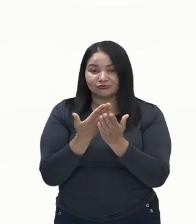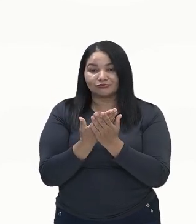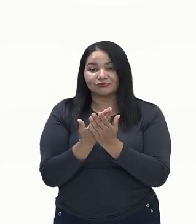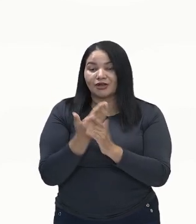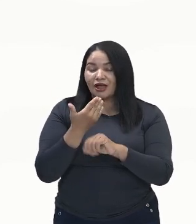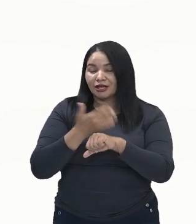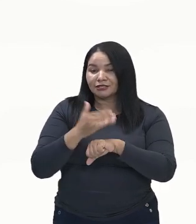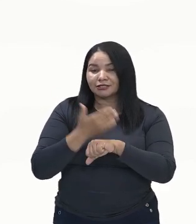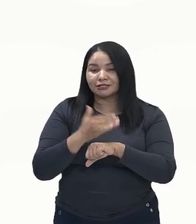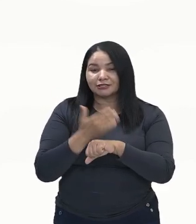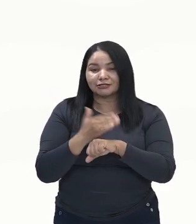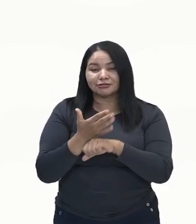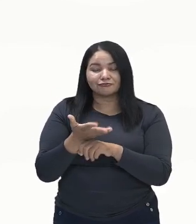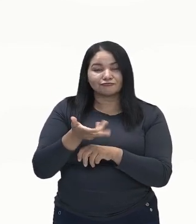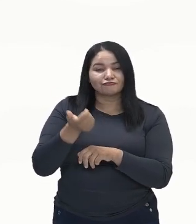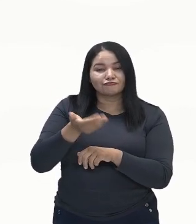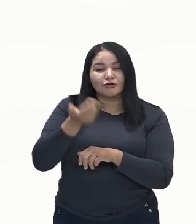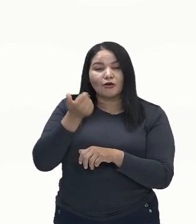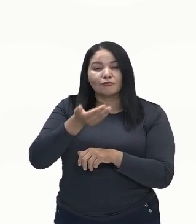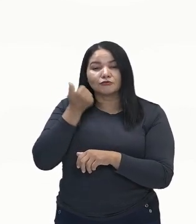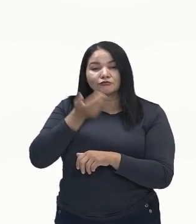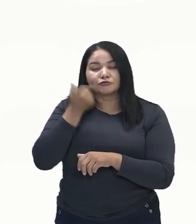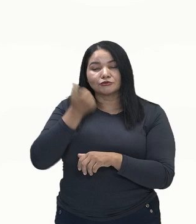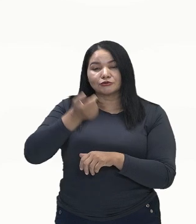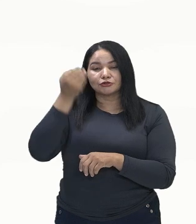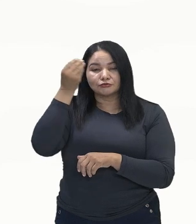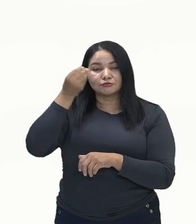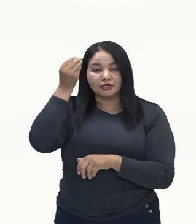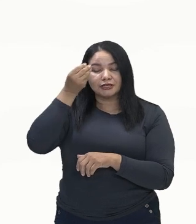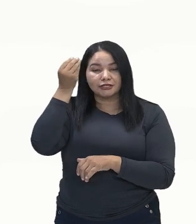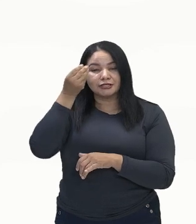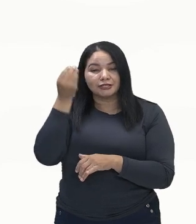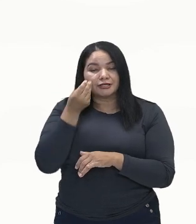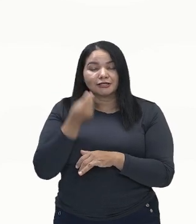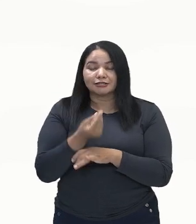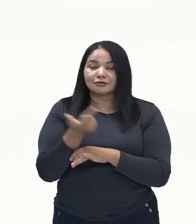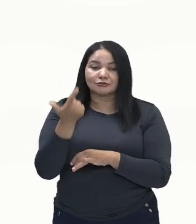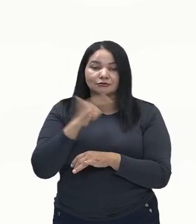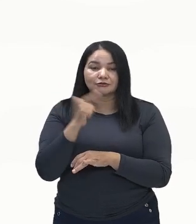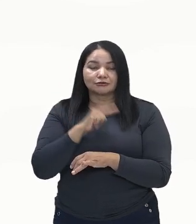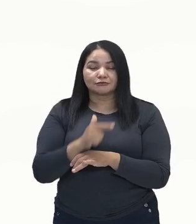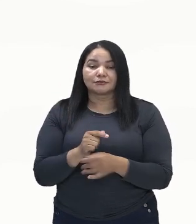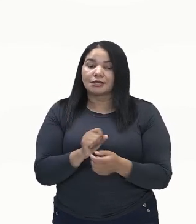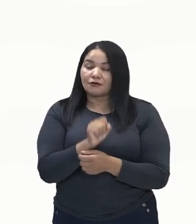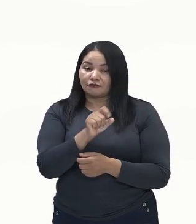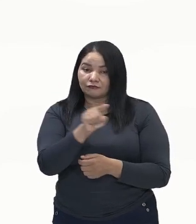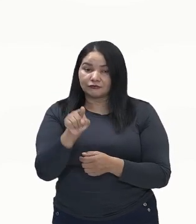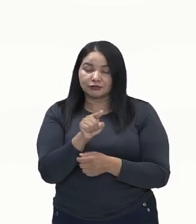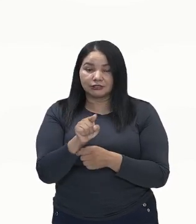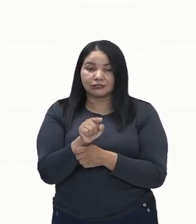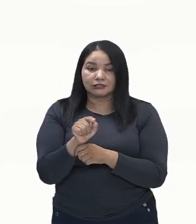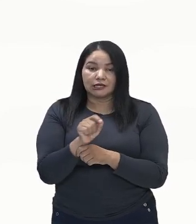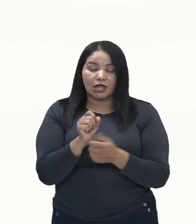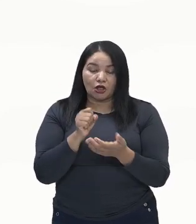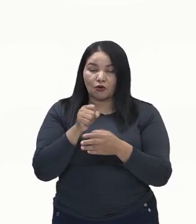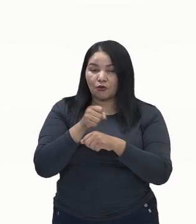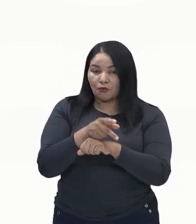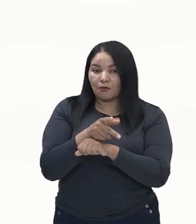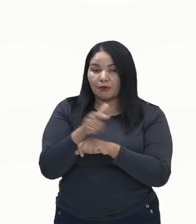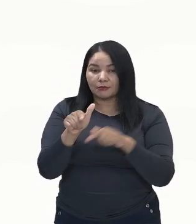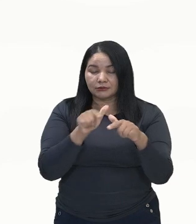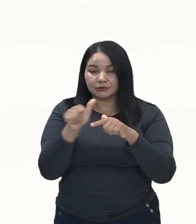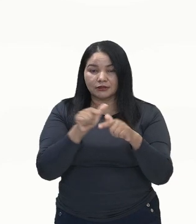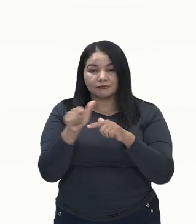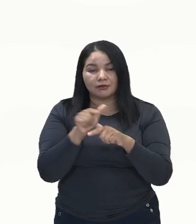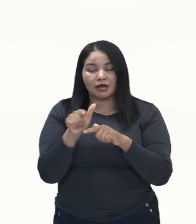experiência, tá? E isso é muito importante, porque quando você vai realmente ser contratado para o primeiro emprego fora do Jovem Aprendiz,